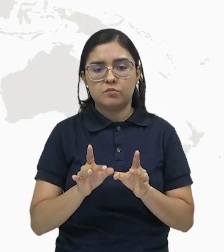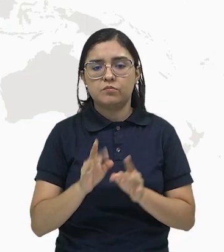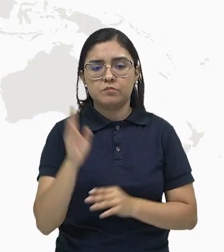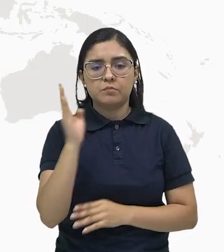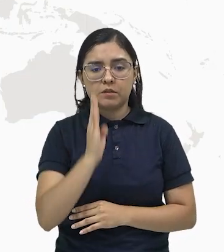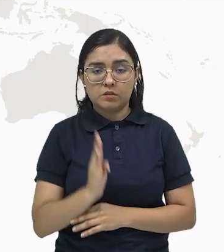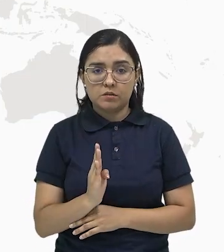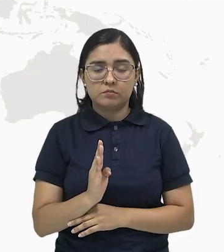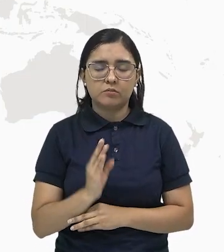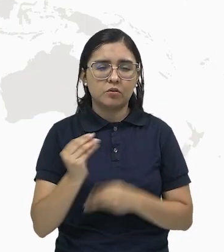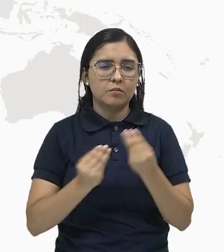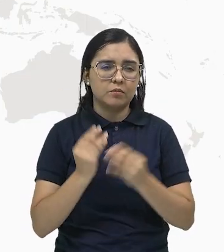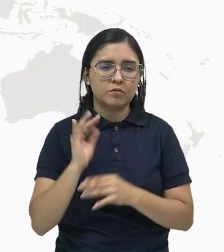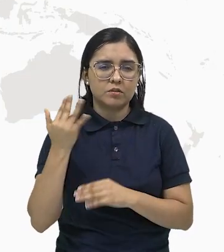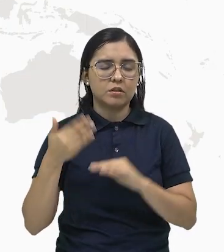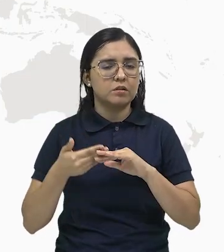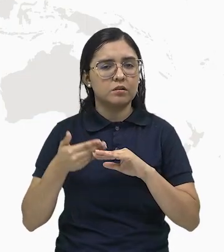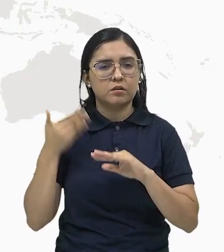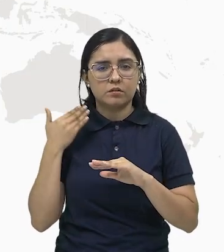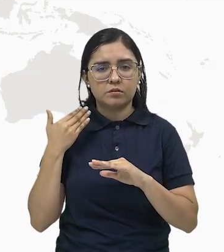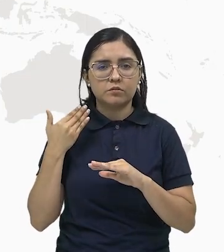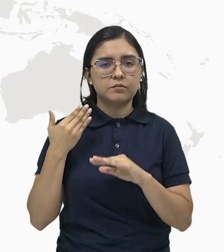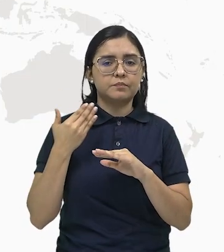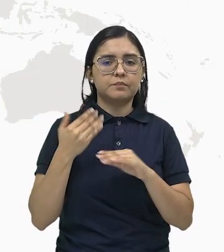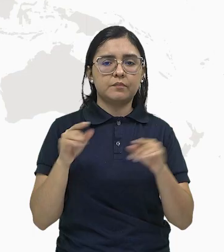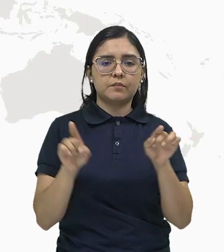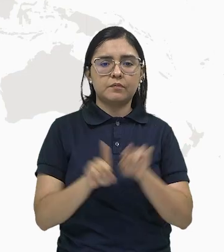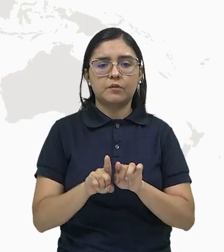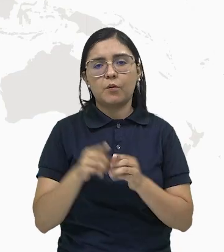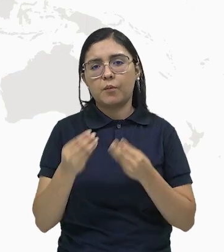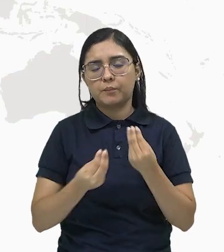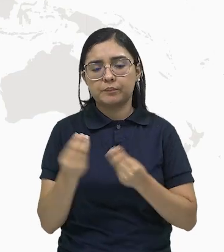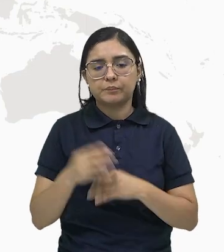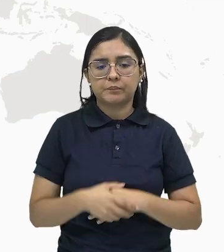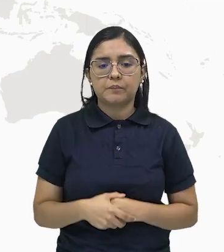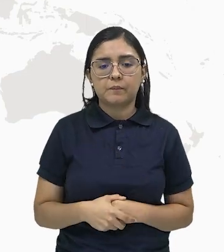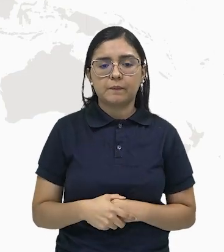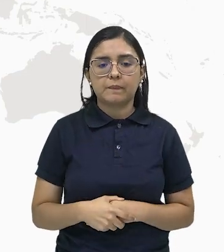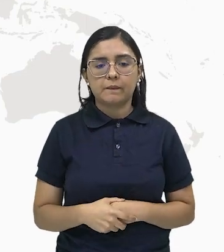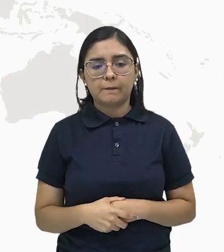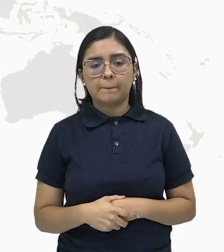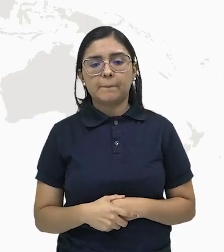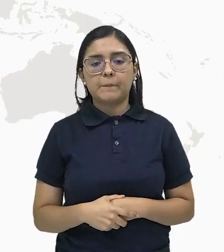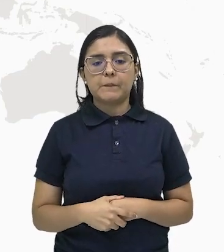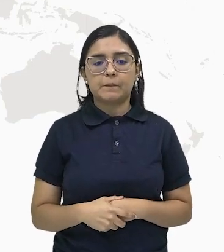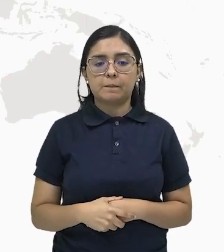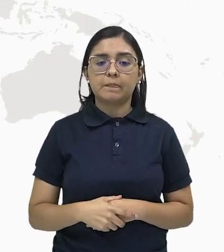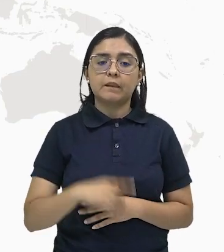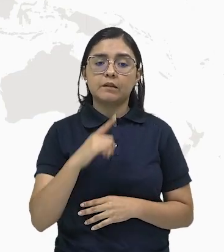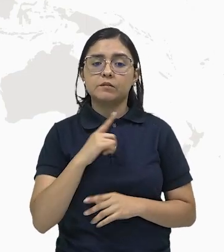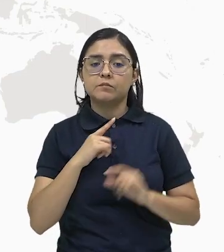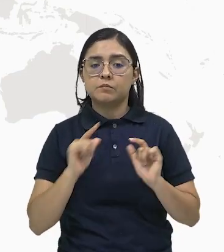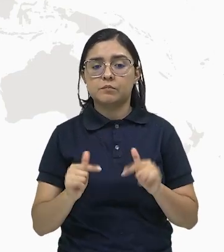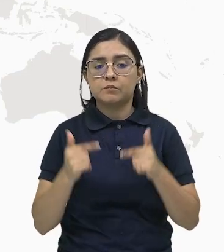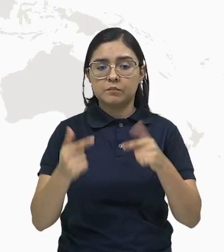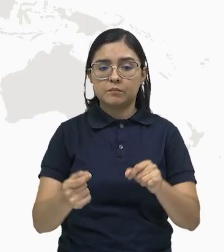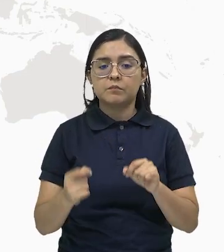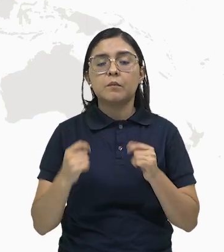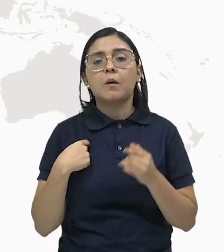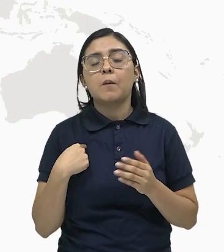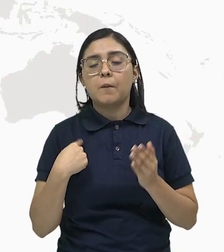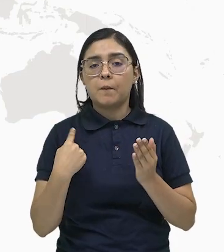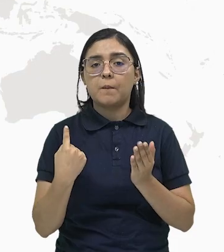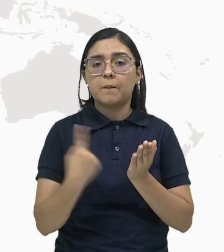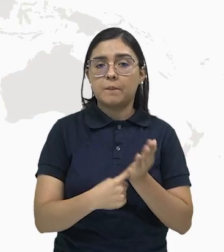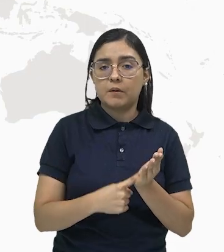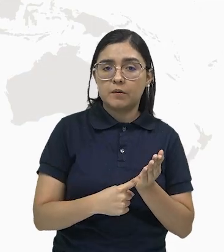funcionava antes? Né, como é que era essa questão comercial? Nós passávamos por uma ação chamada Pacto